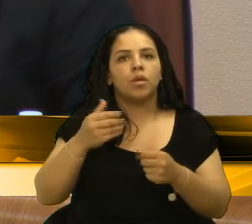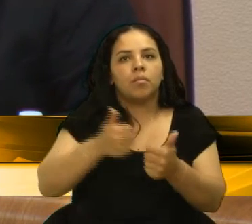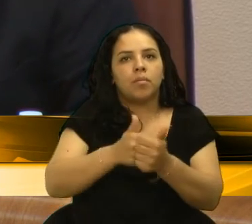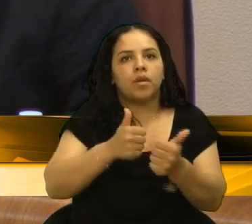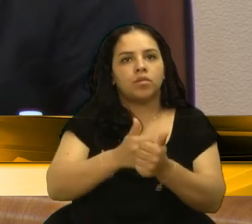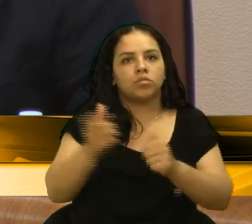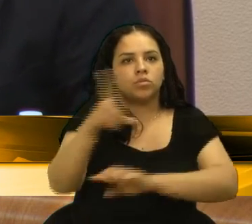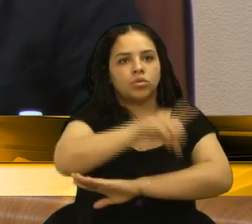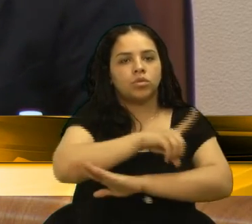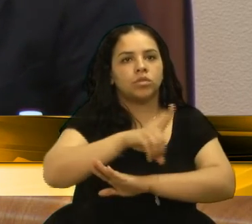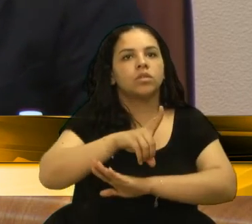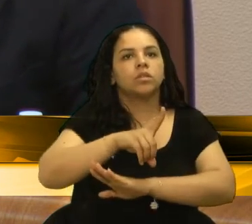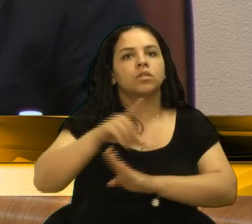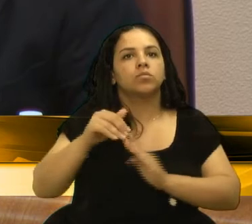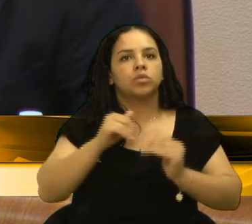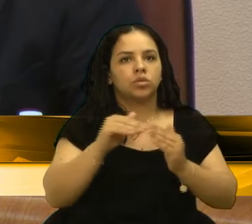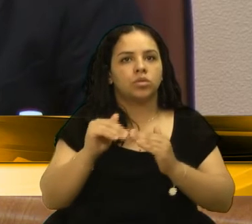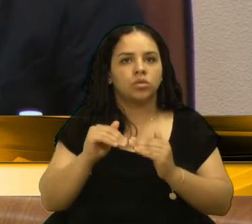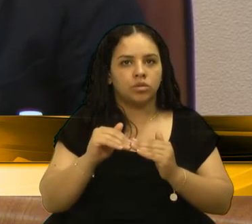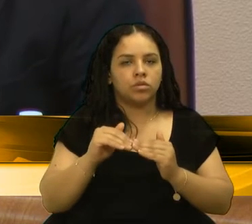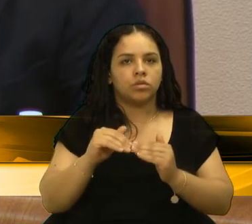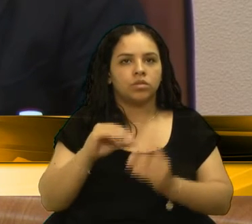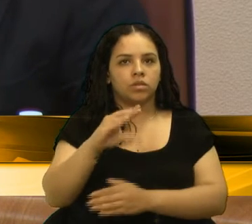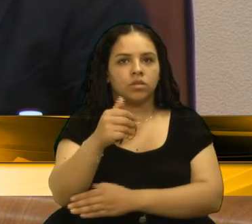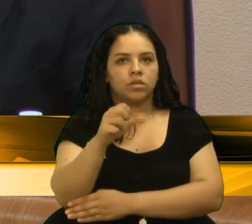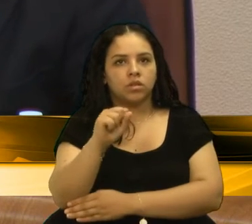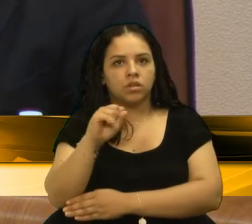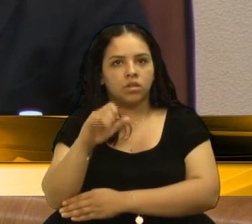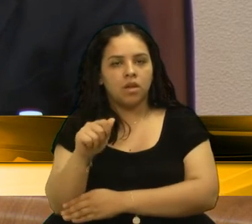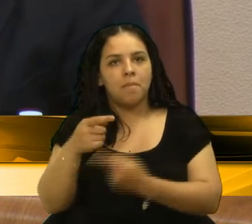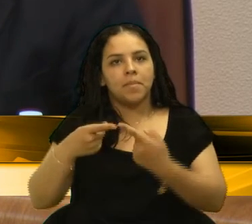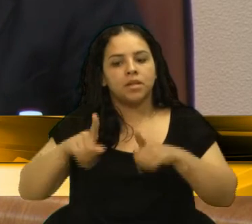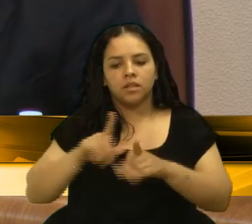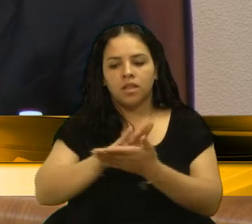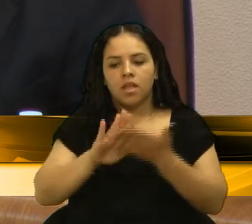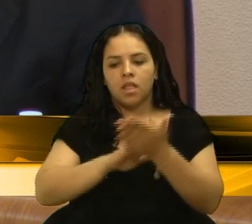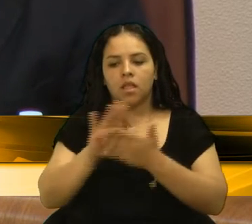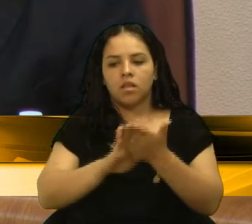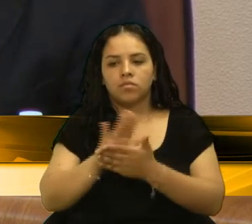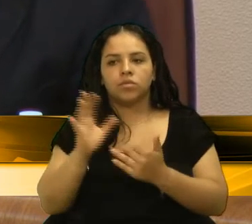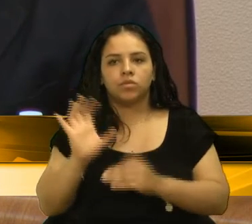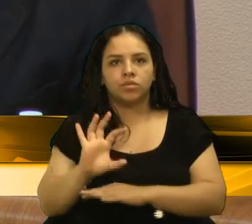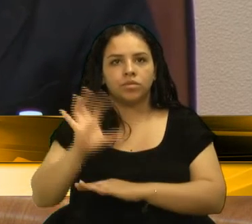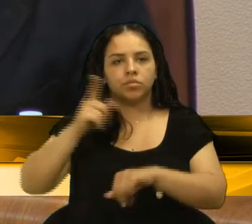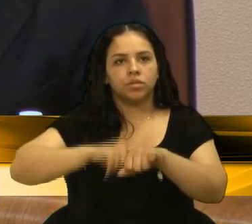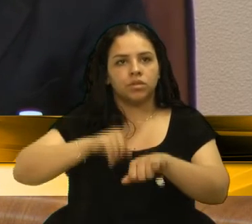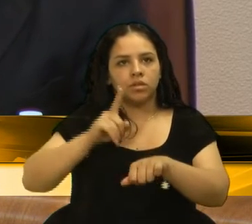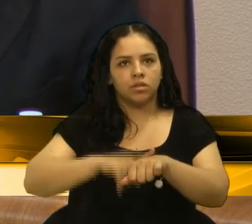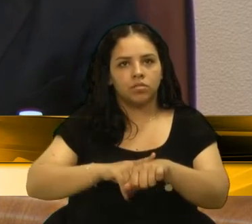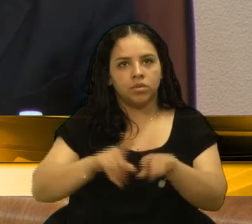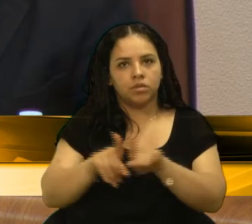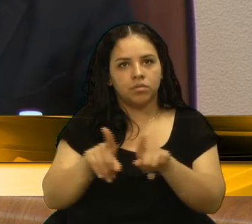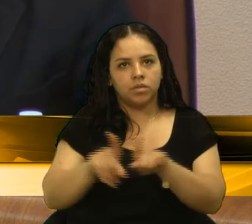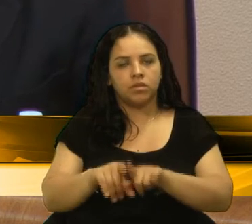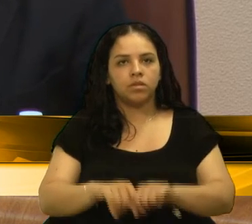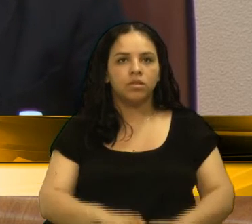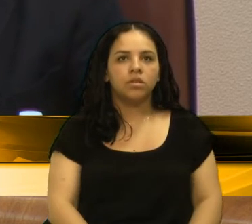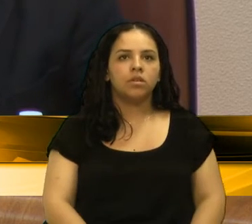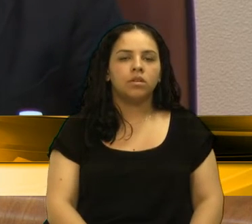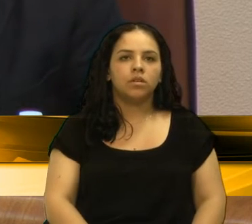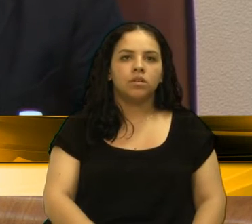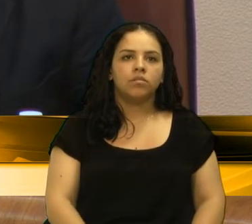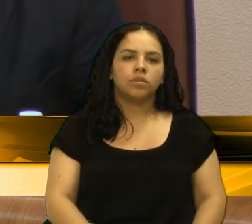datas solicitadas. Doutora Cássia Kuhn, mas nenhum evento deixou de ocorrer por questão desse prazo? Senhora